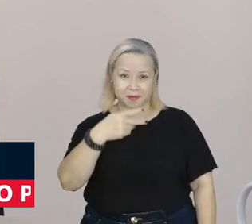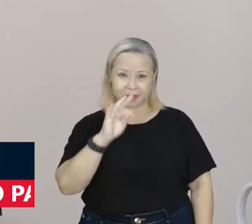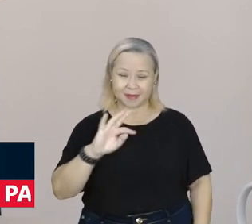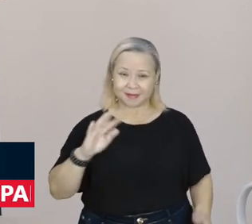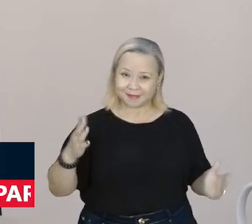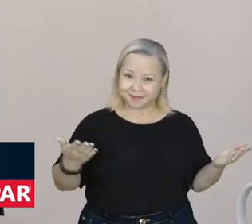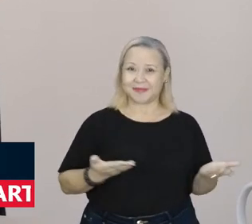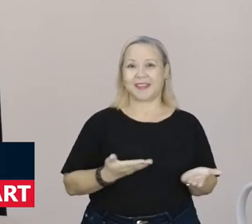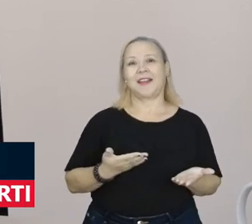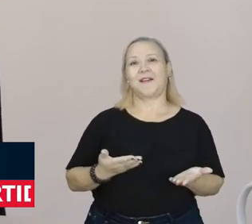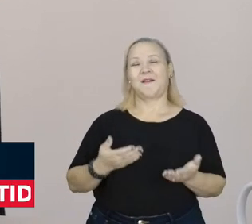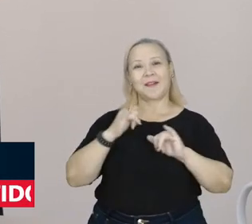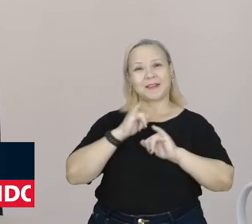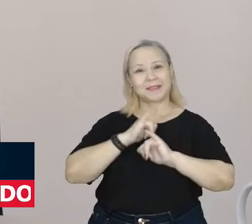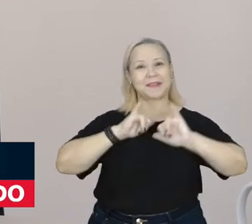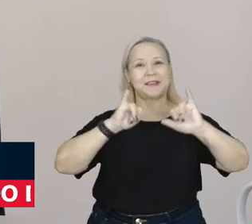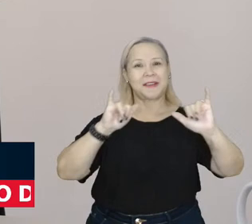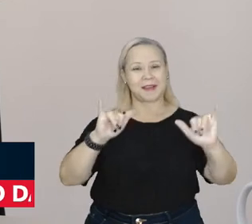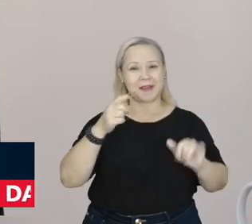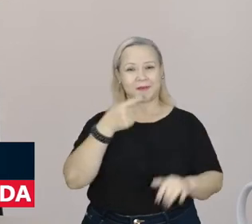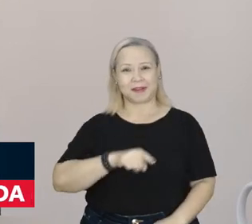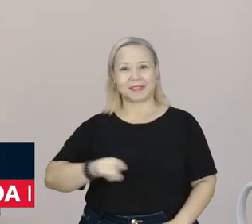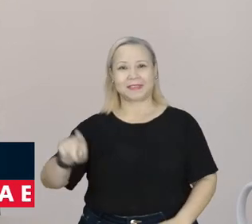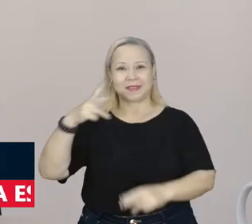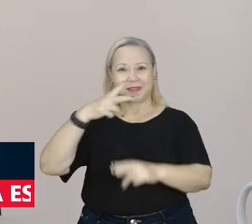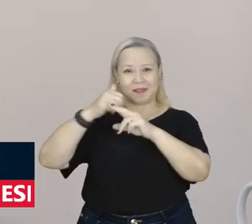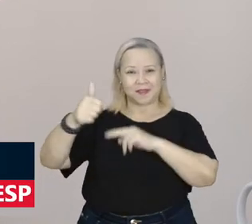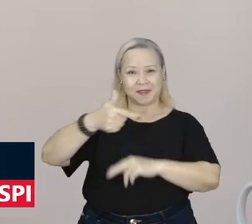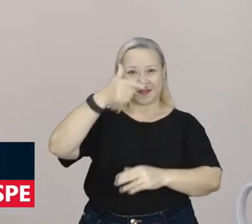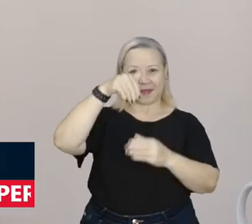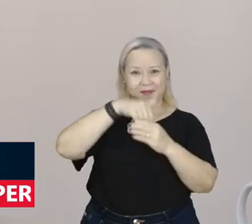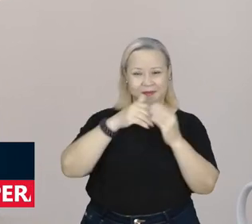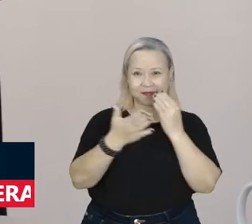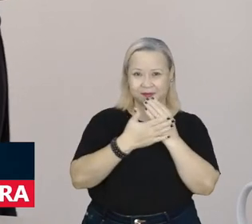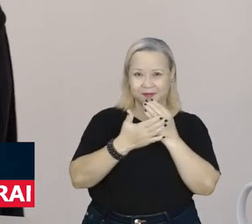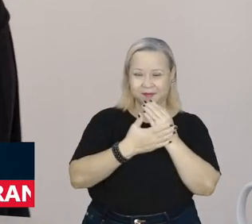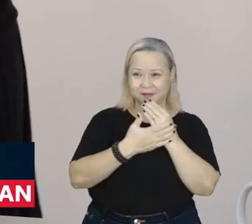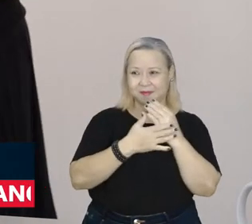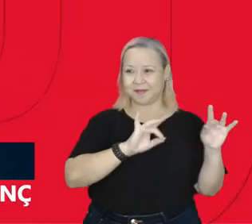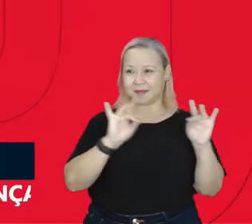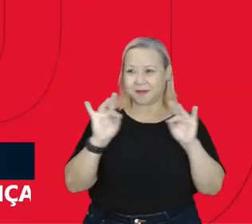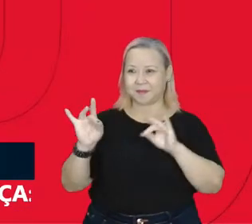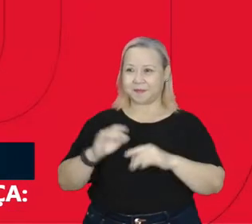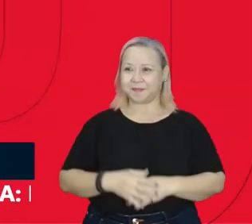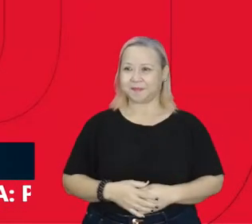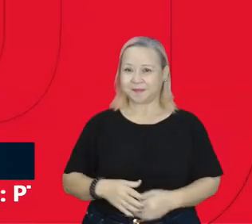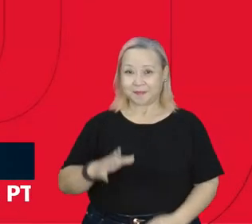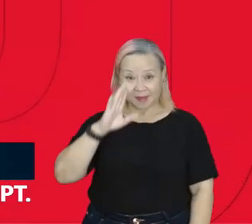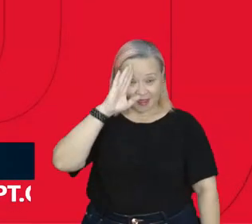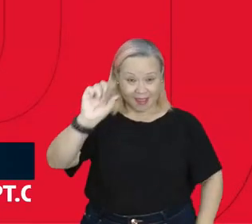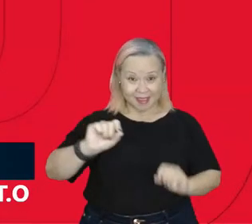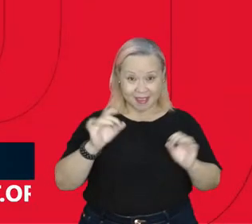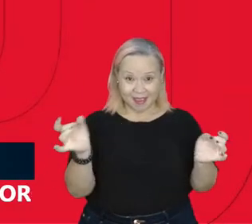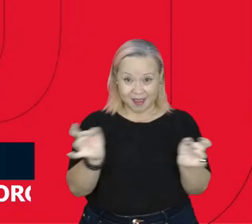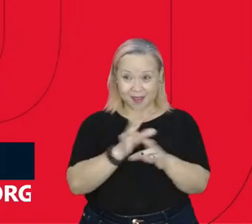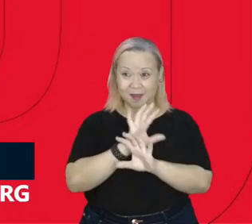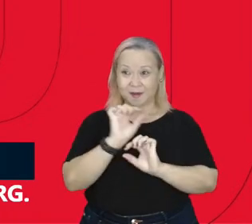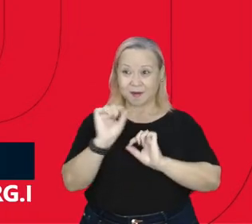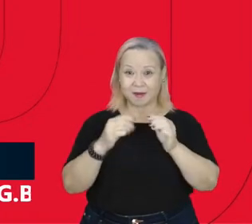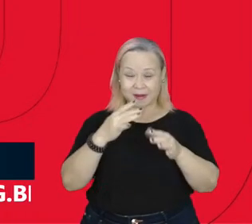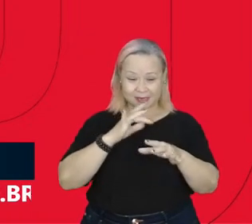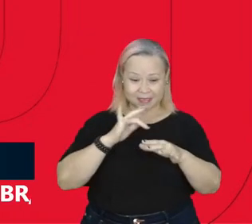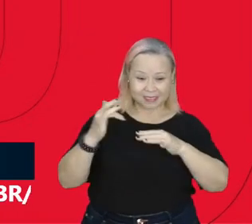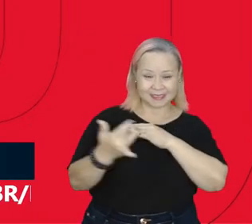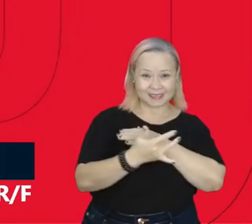agora deixa um recado para irmos para a vitória no segundo turno. Vamos acompanhar. E aí, galera, bora ocupar as redes e as ruas. Vamos ganhar